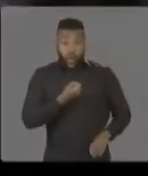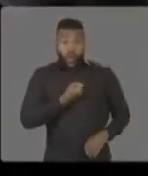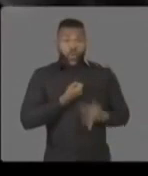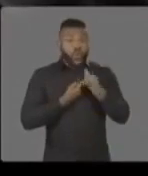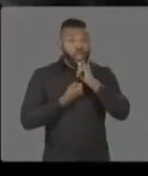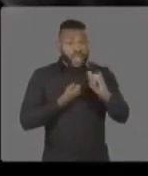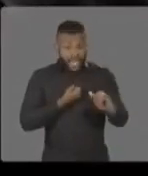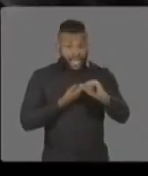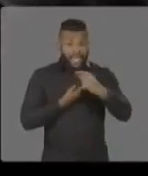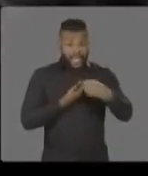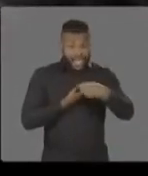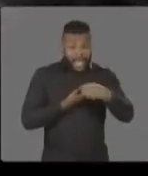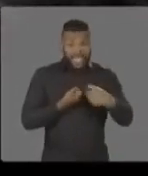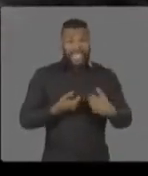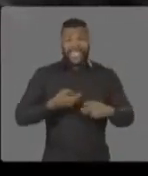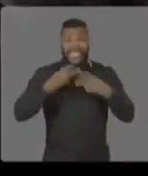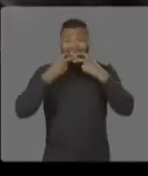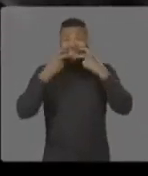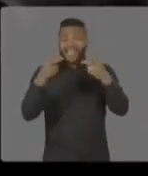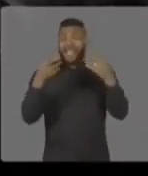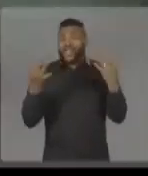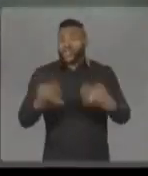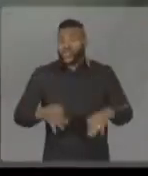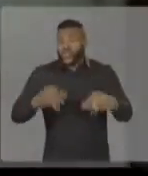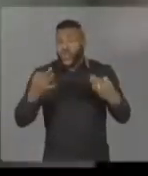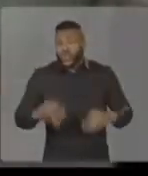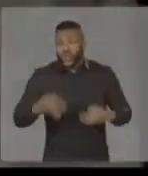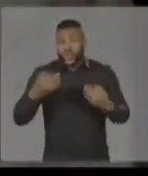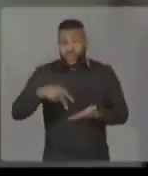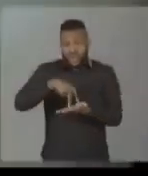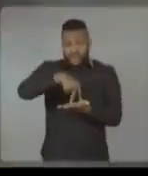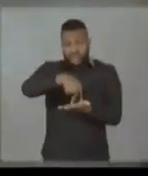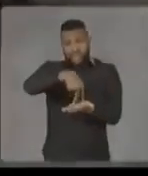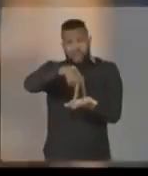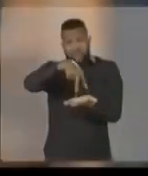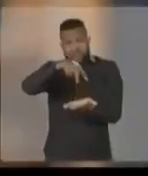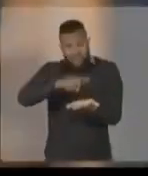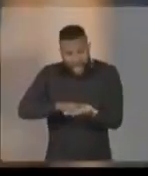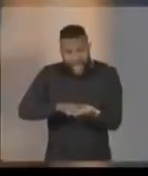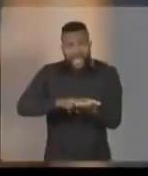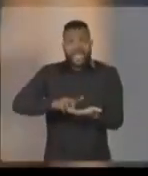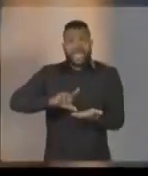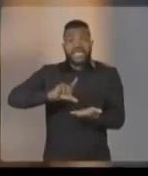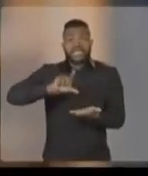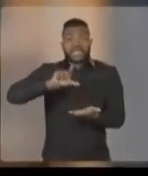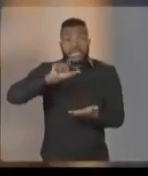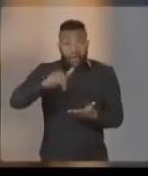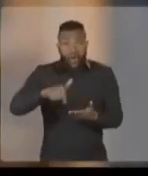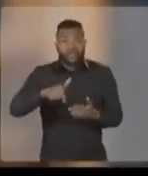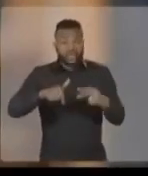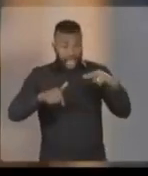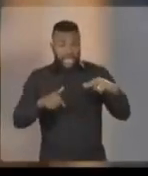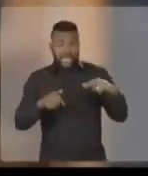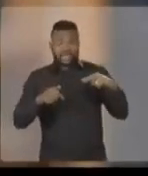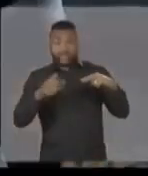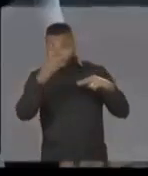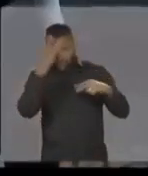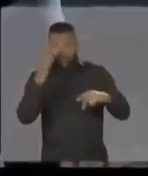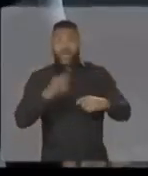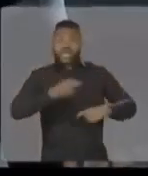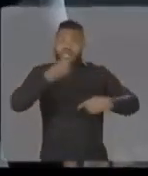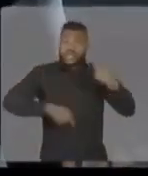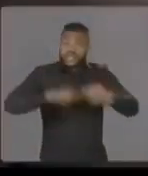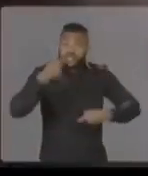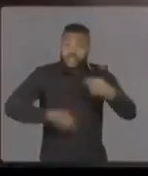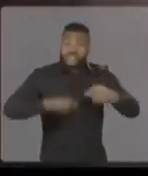ânus. Você grita de dor, você perde o equilíbrio e cai no chão. Eles vêm em cima de você mesmo para te estuprar.